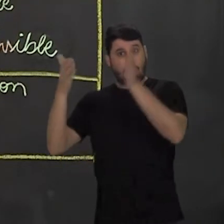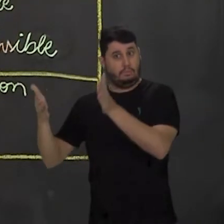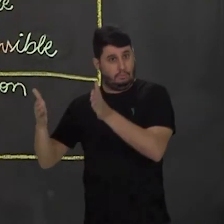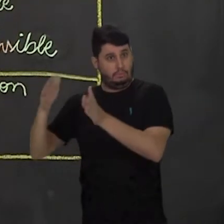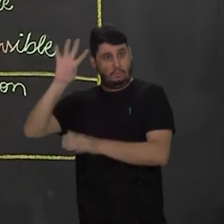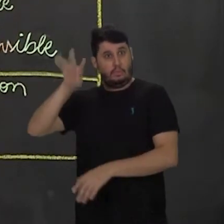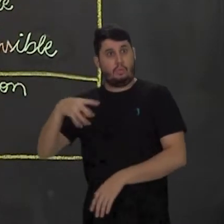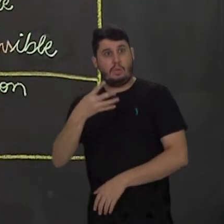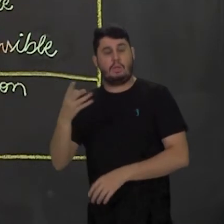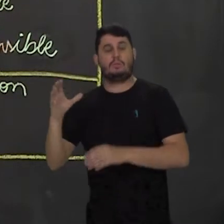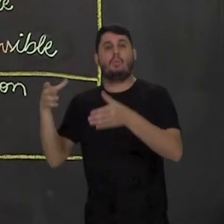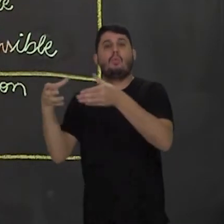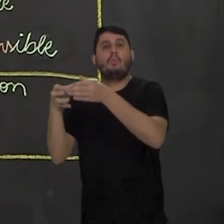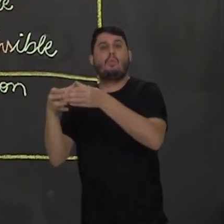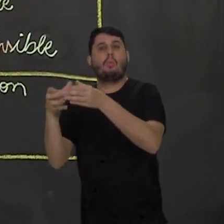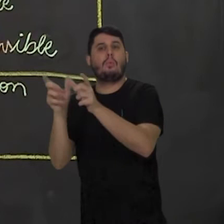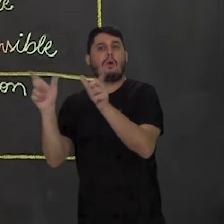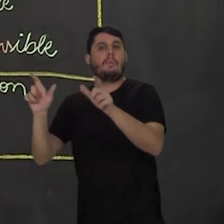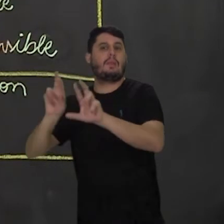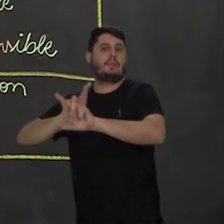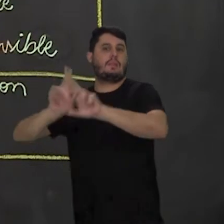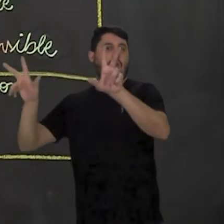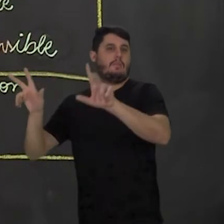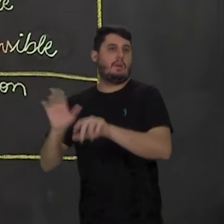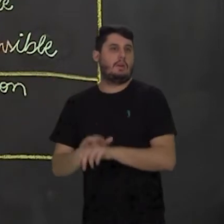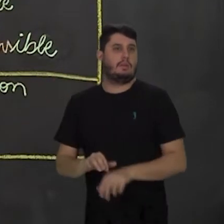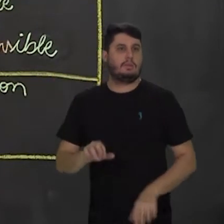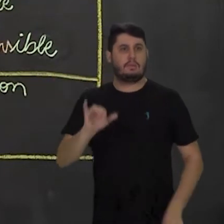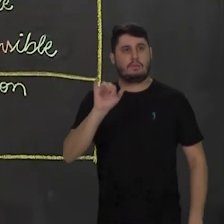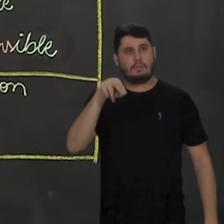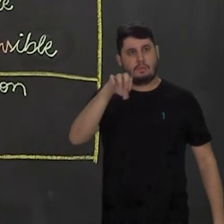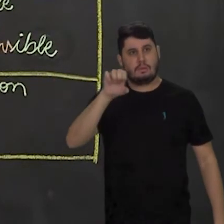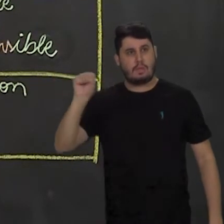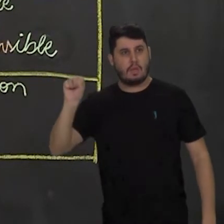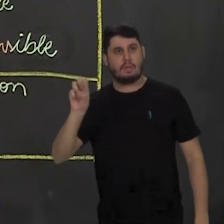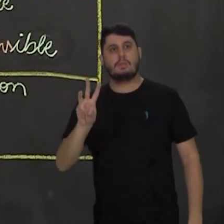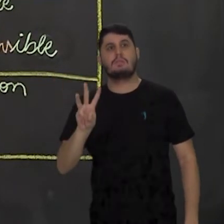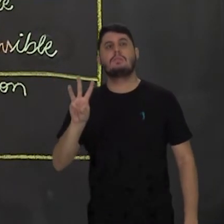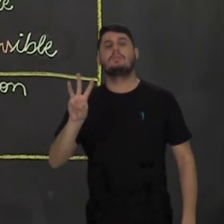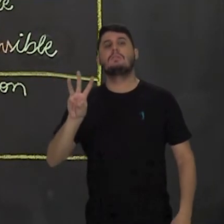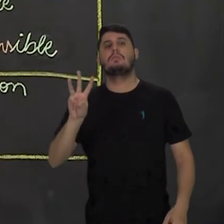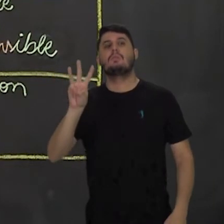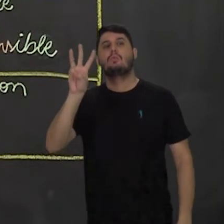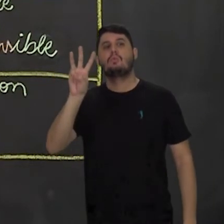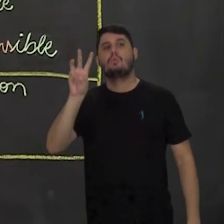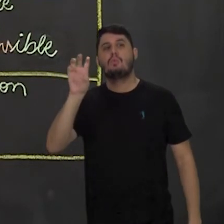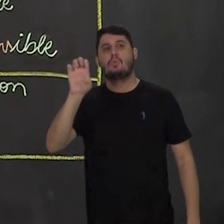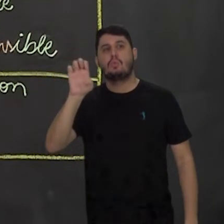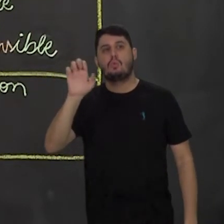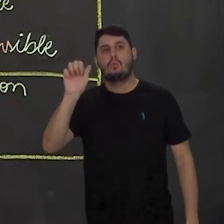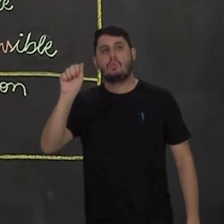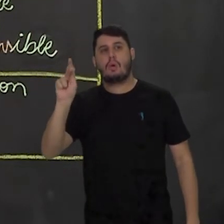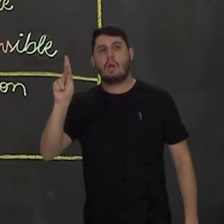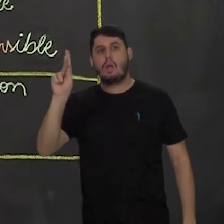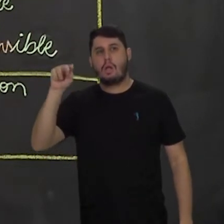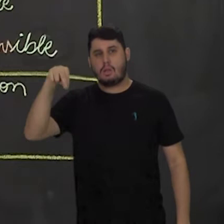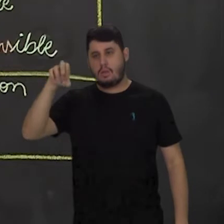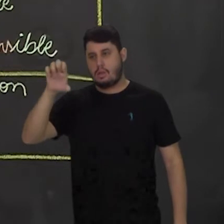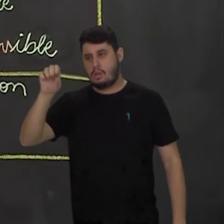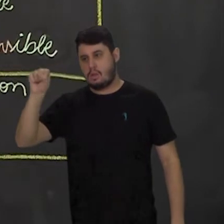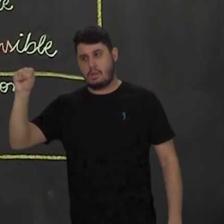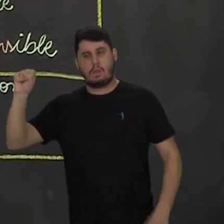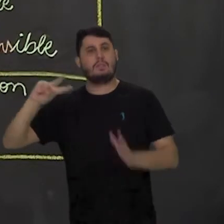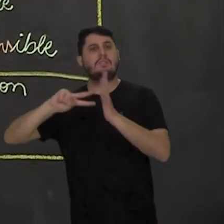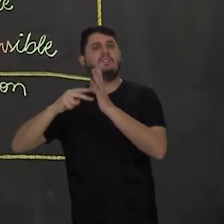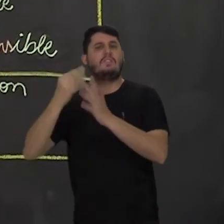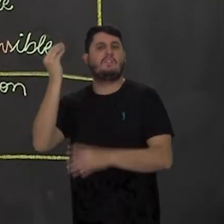ver os significados. O happiness a gente já viu. Weak, weak é fraco. Se eu quero dizer fraqueza, eu